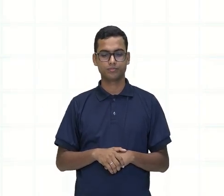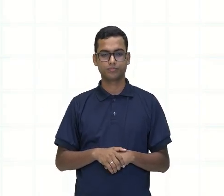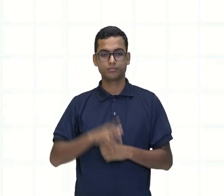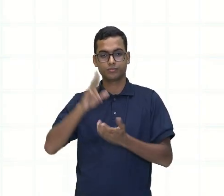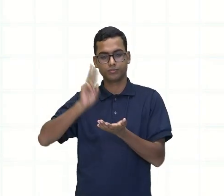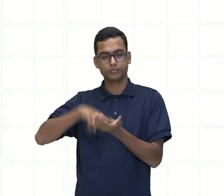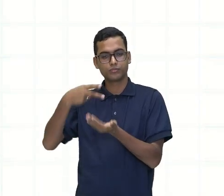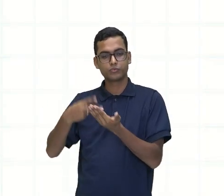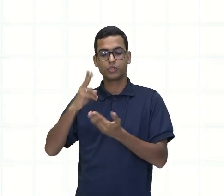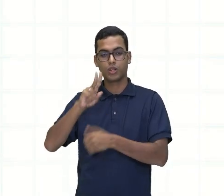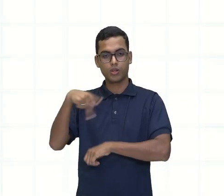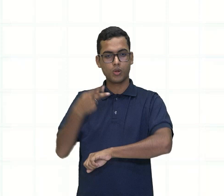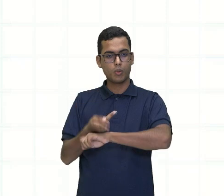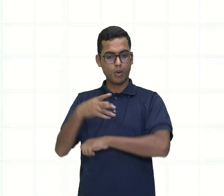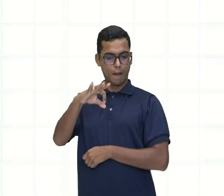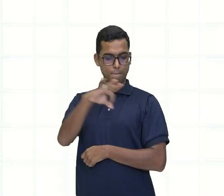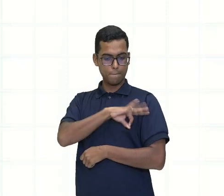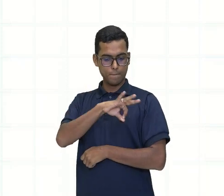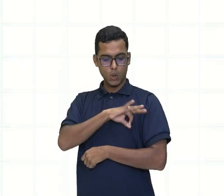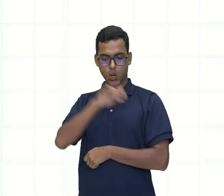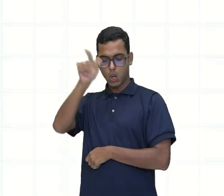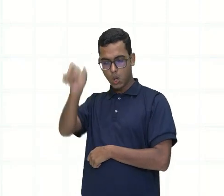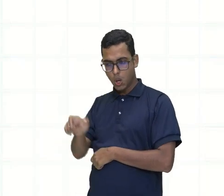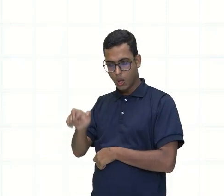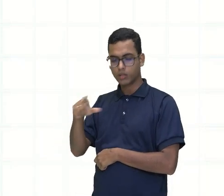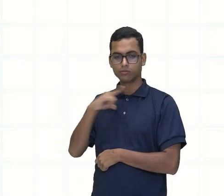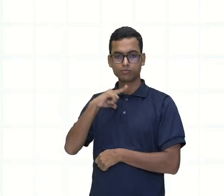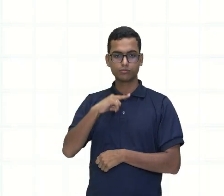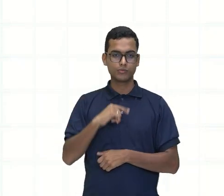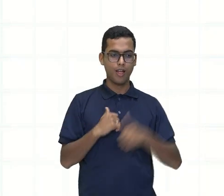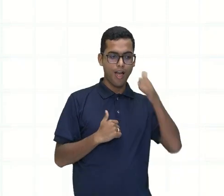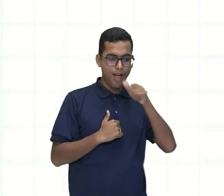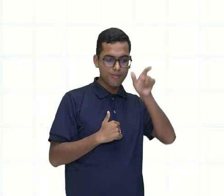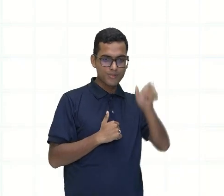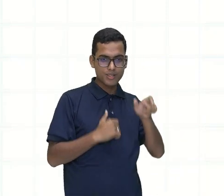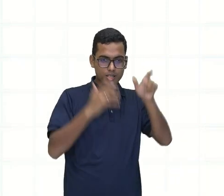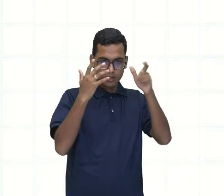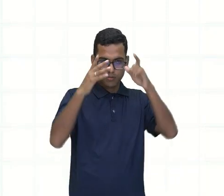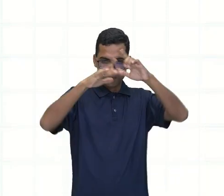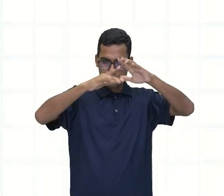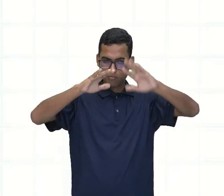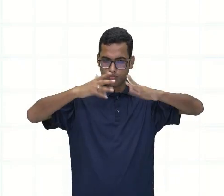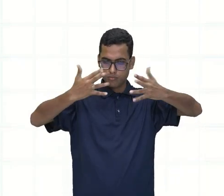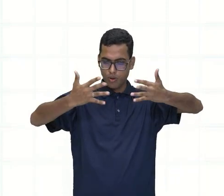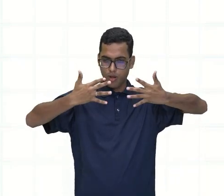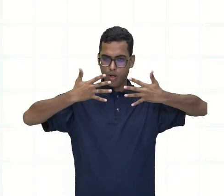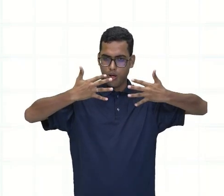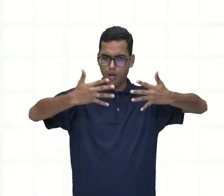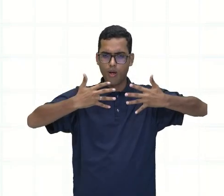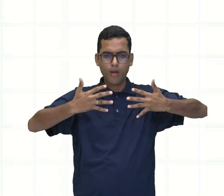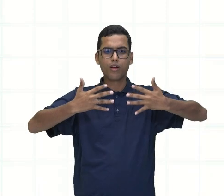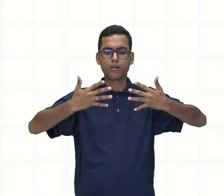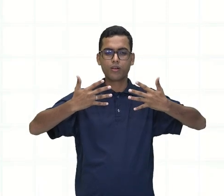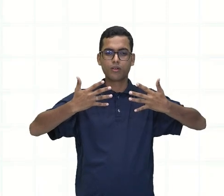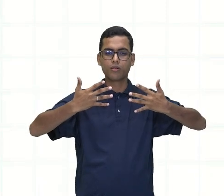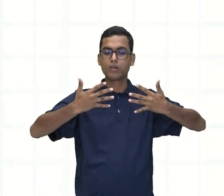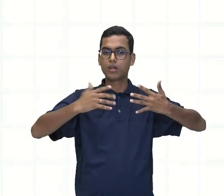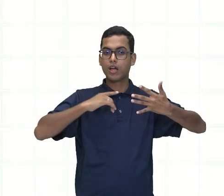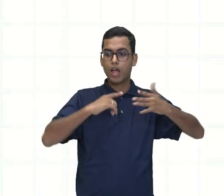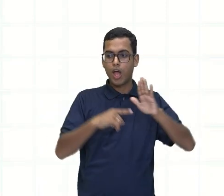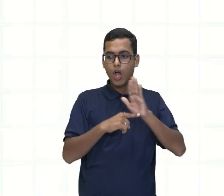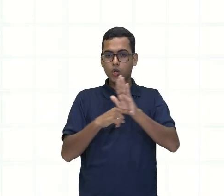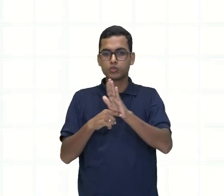pegar um ladrão, né? She trapped in his house. Ela